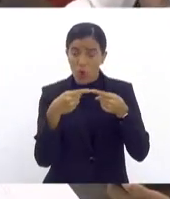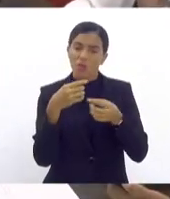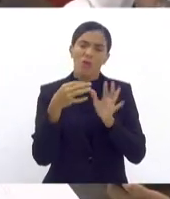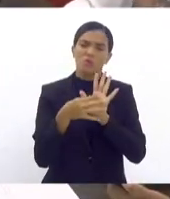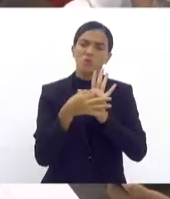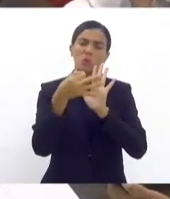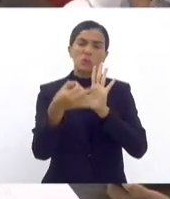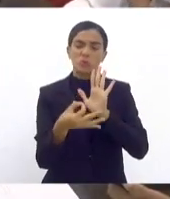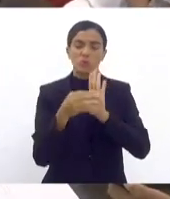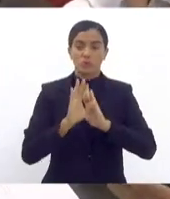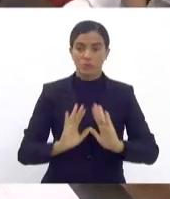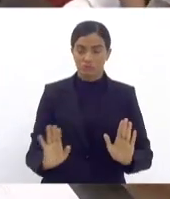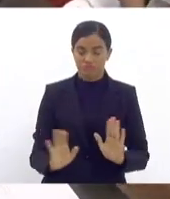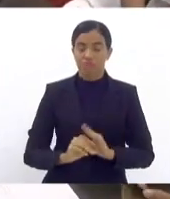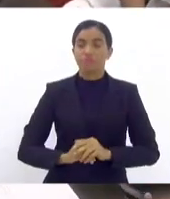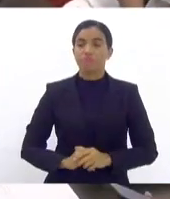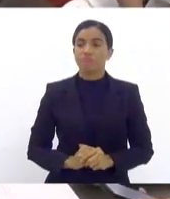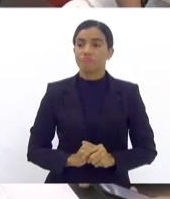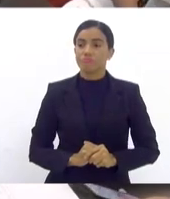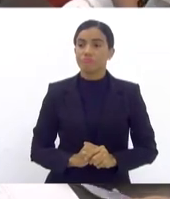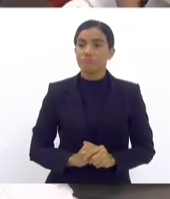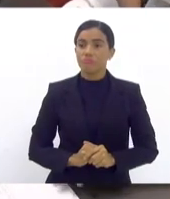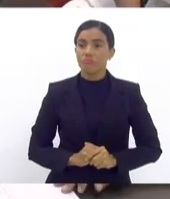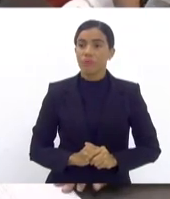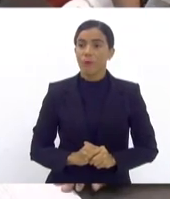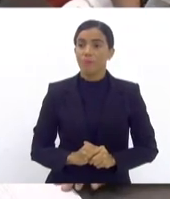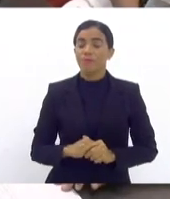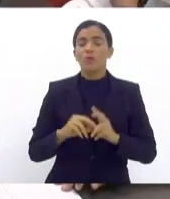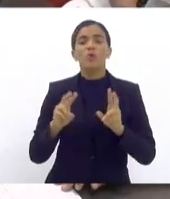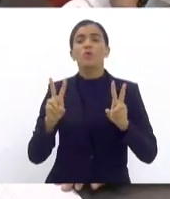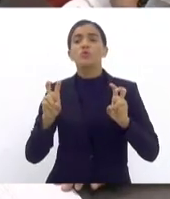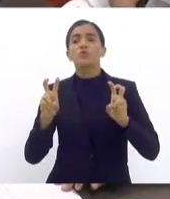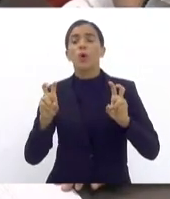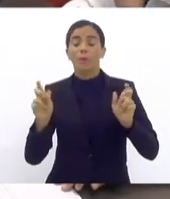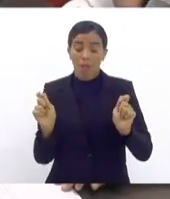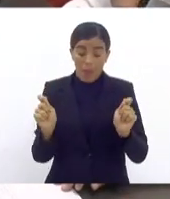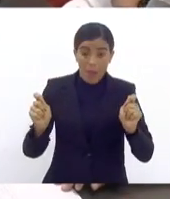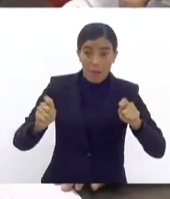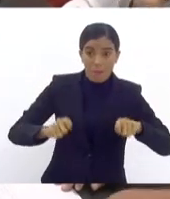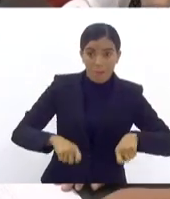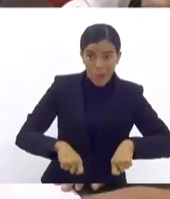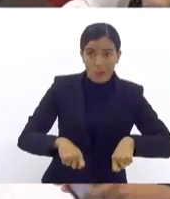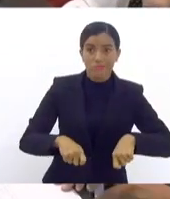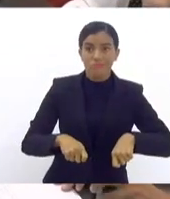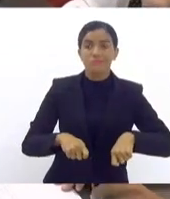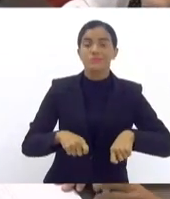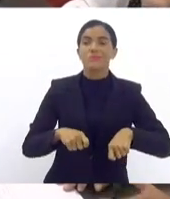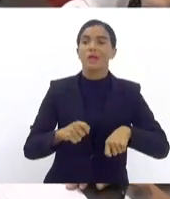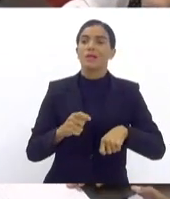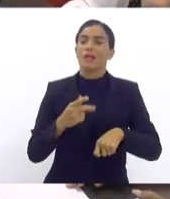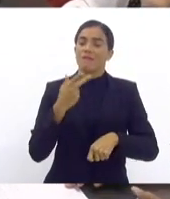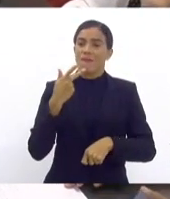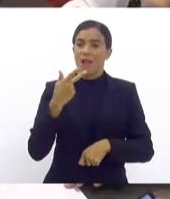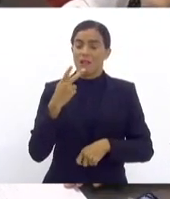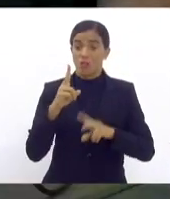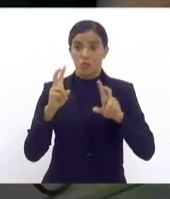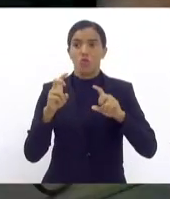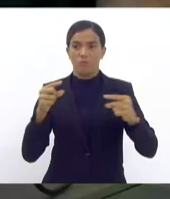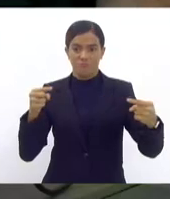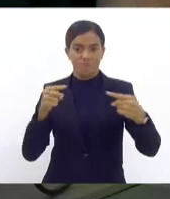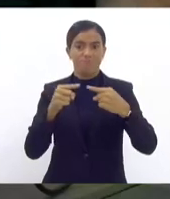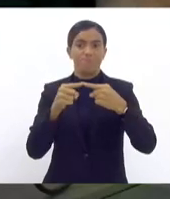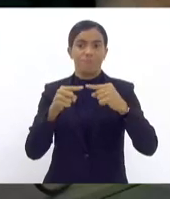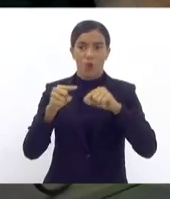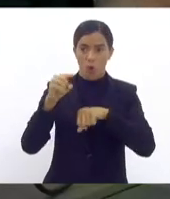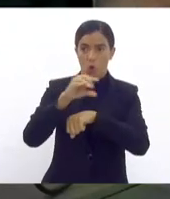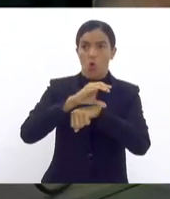ao deputado relator. Pois não. Sobre a possibilidade da gente dar o parecer pela constitucionalidade com